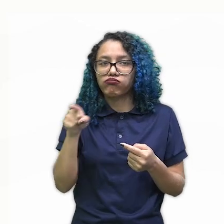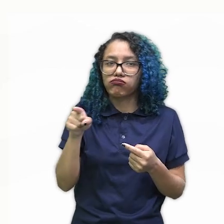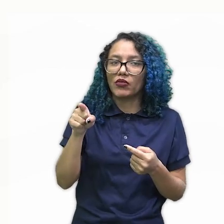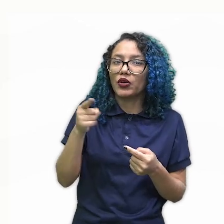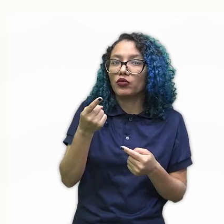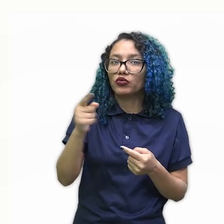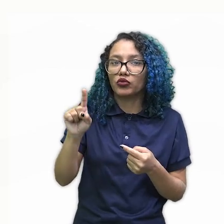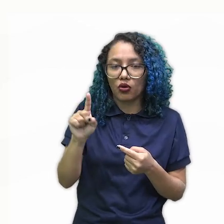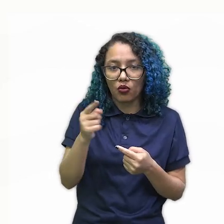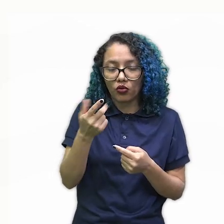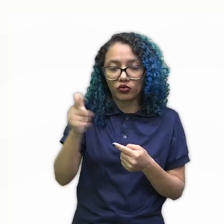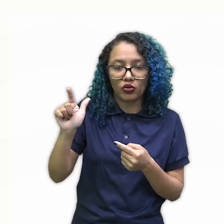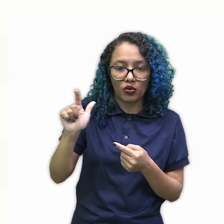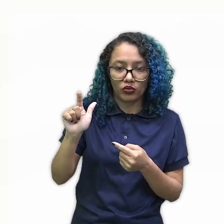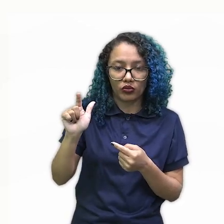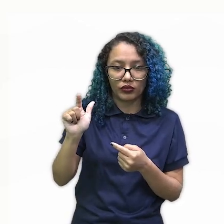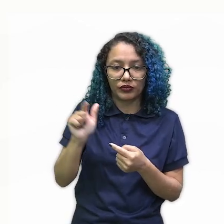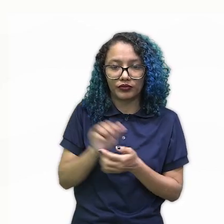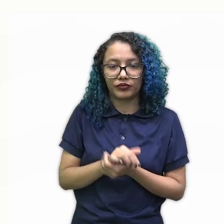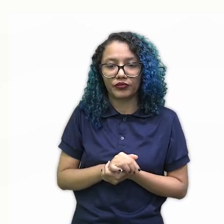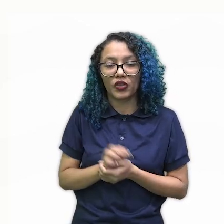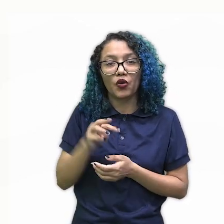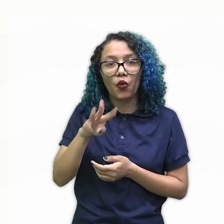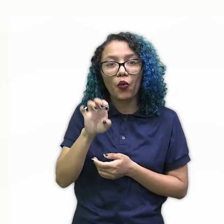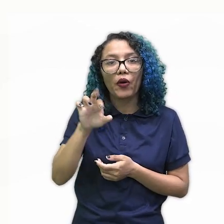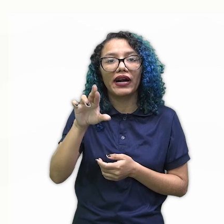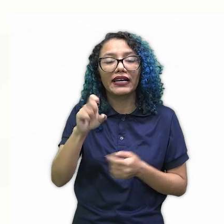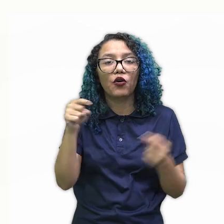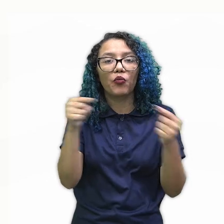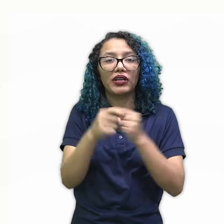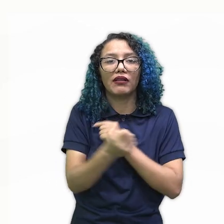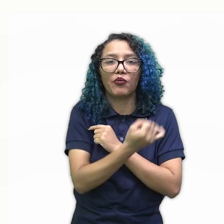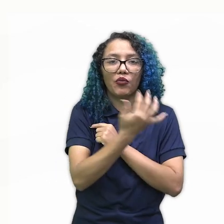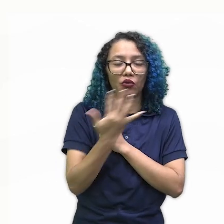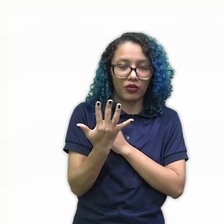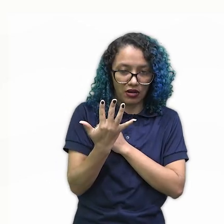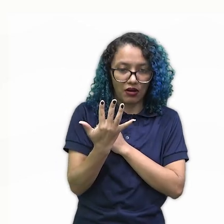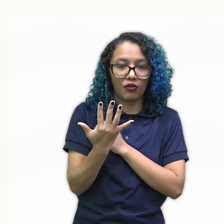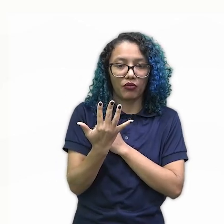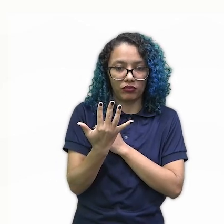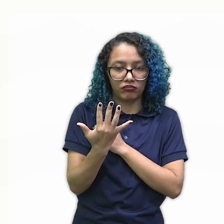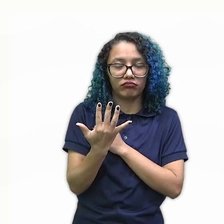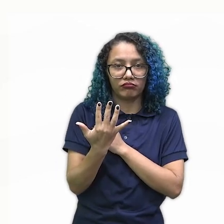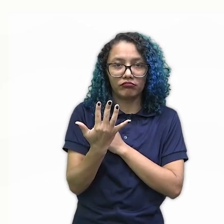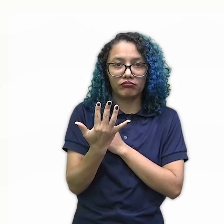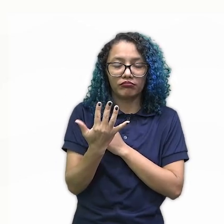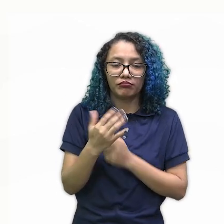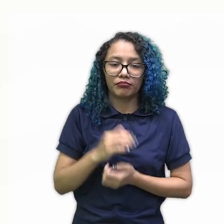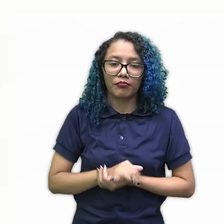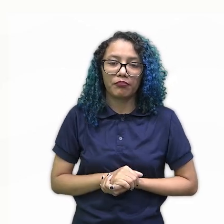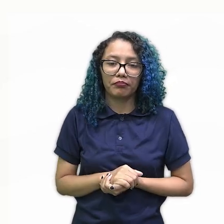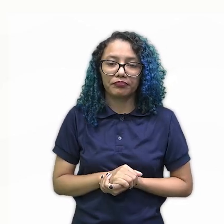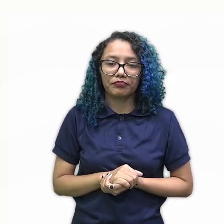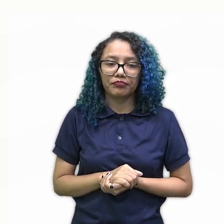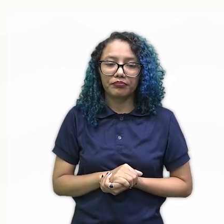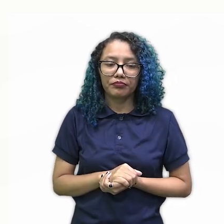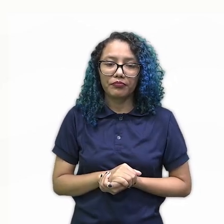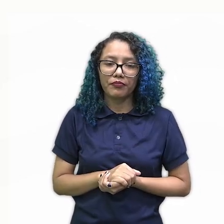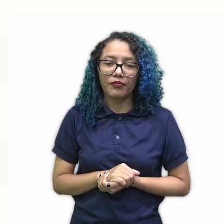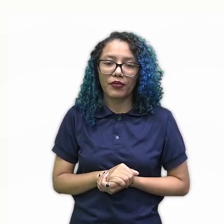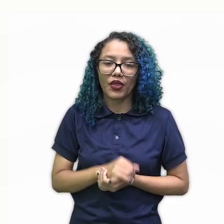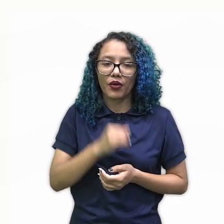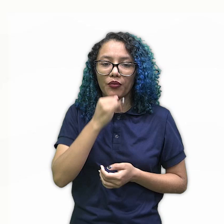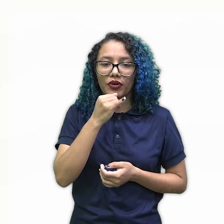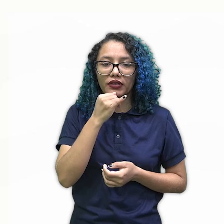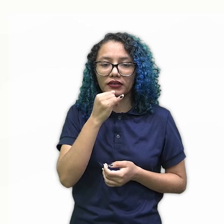Were, quando for no plural, e quando for para falar de você, ok? Não posso falar